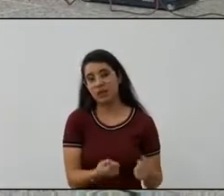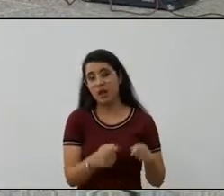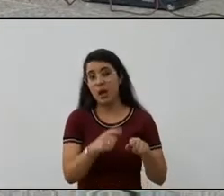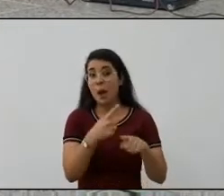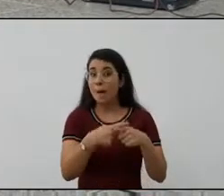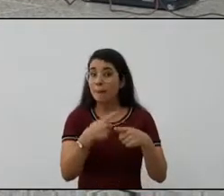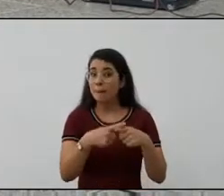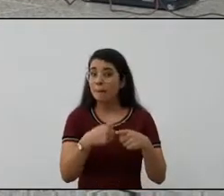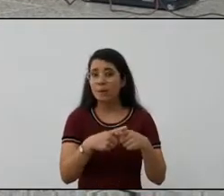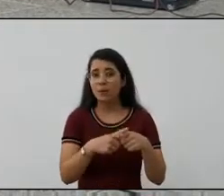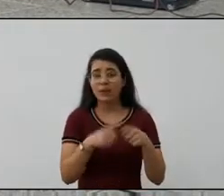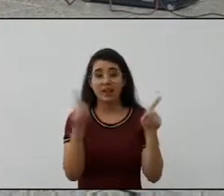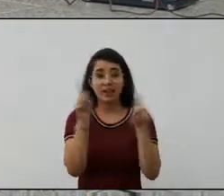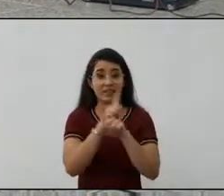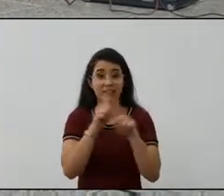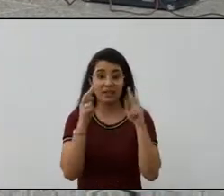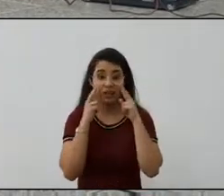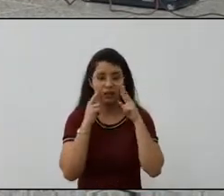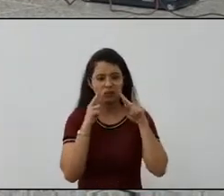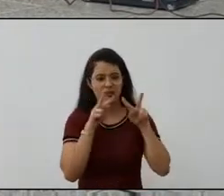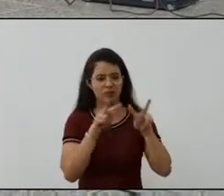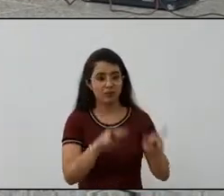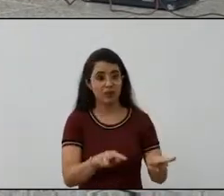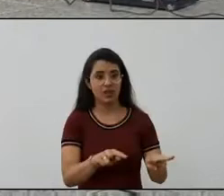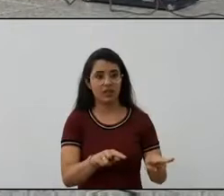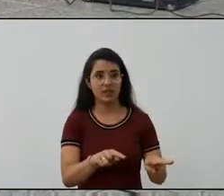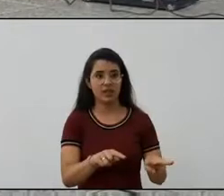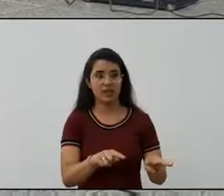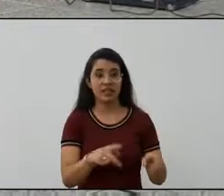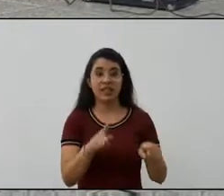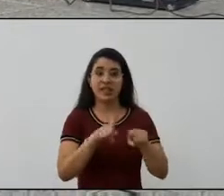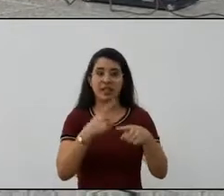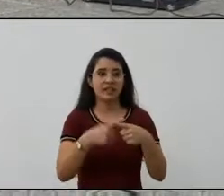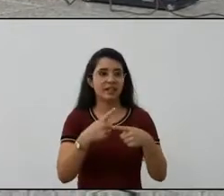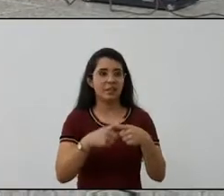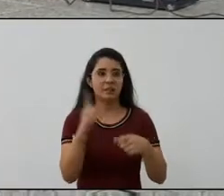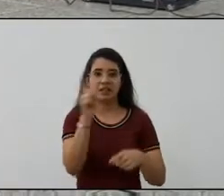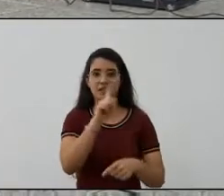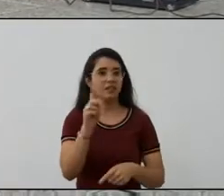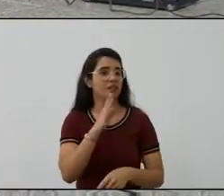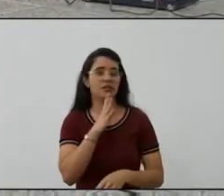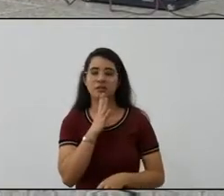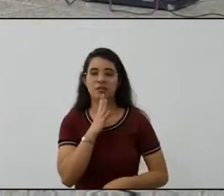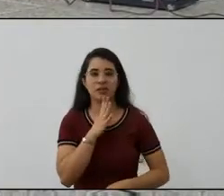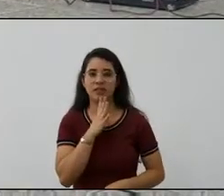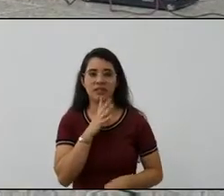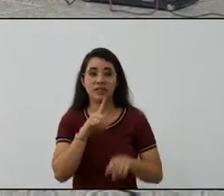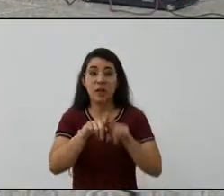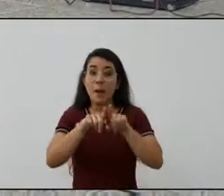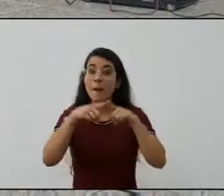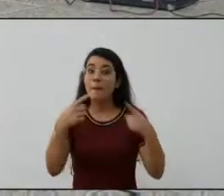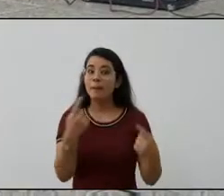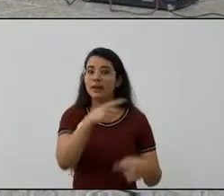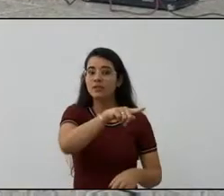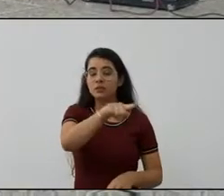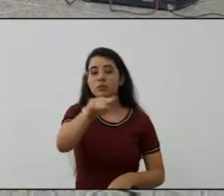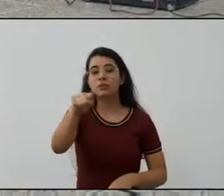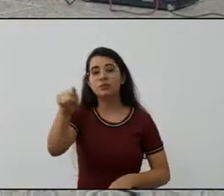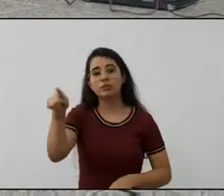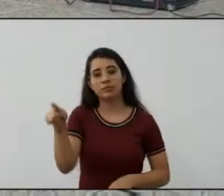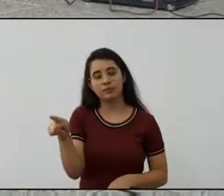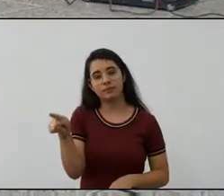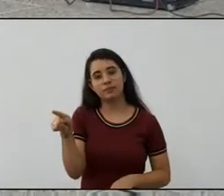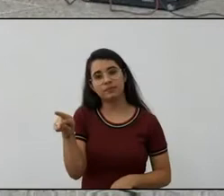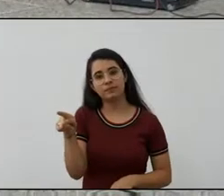porque não vê e nem o conhece. Mas vocês, oh glória, vocês,